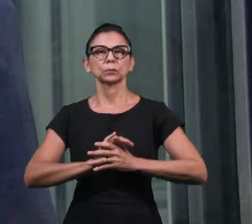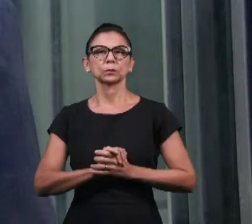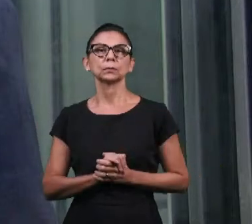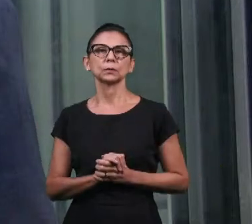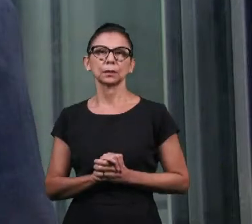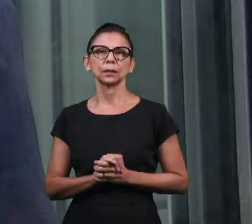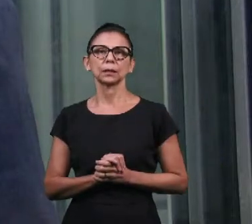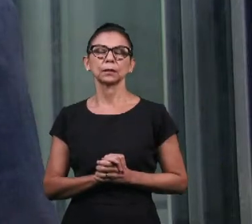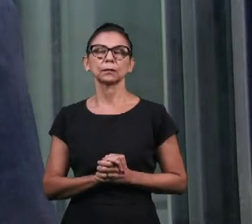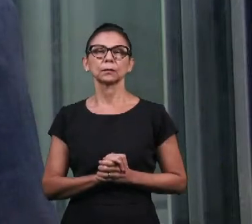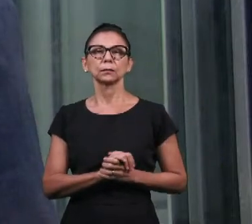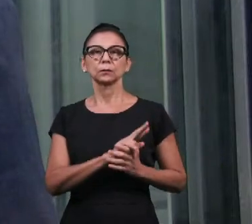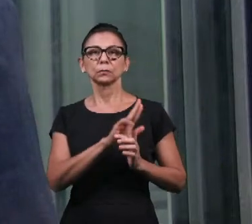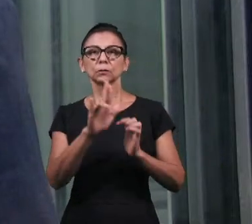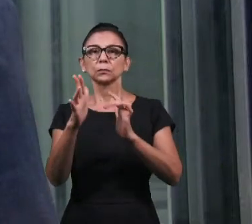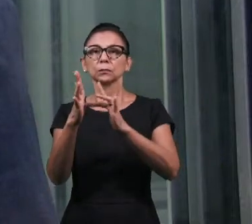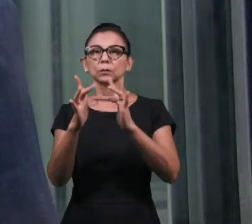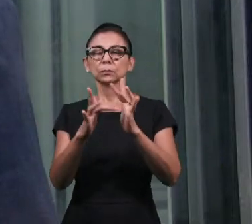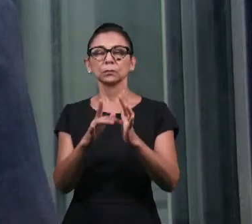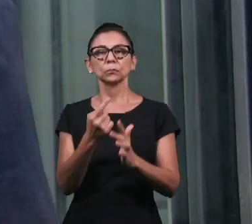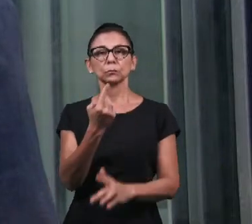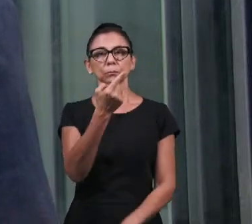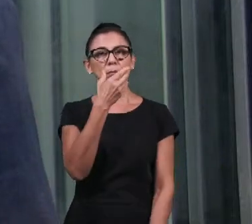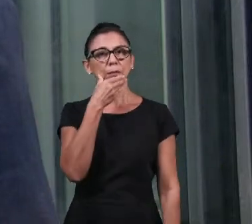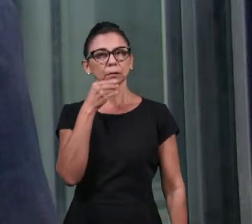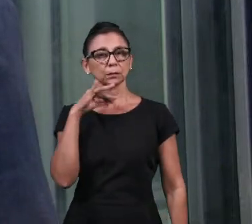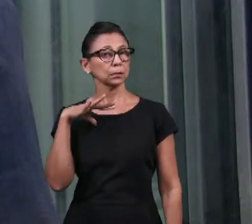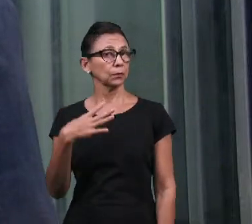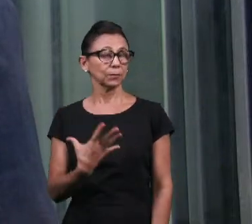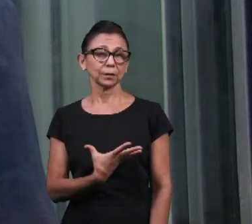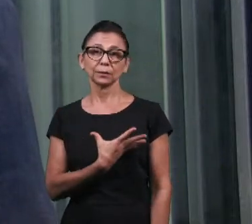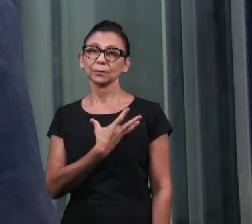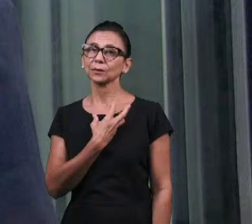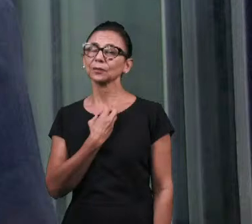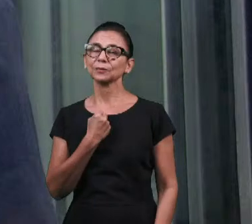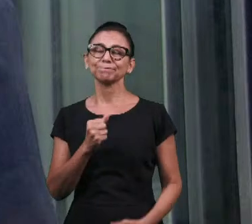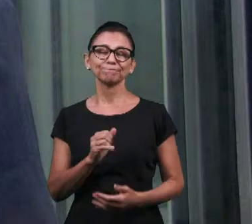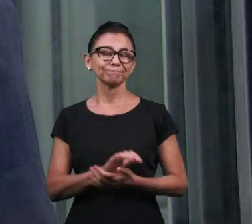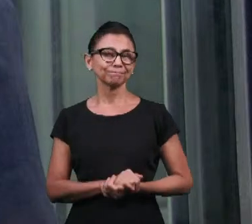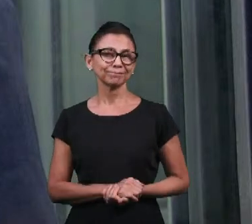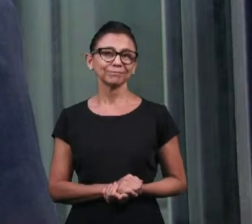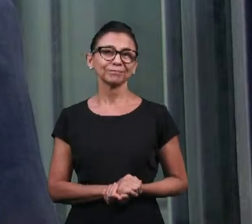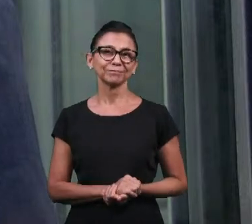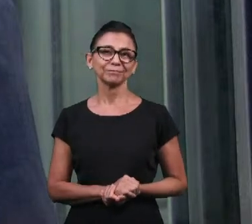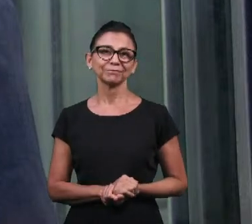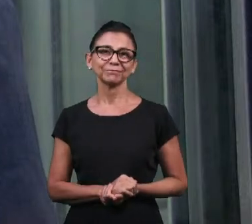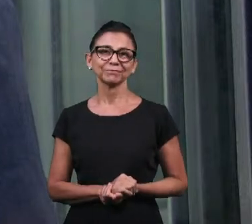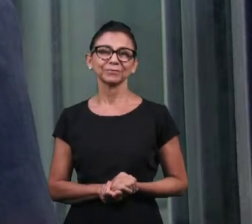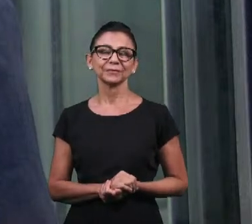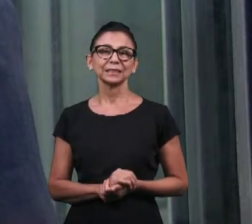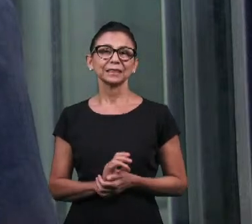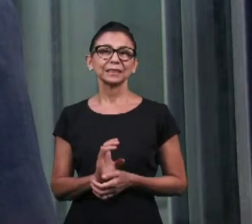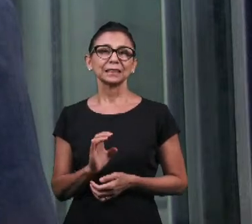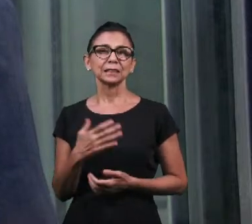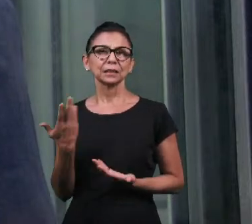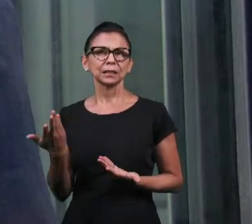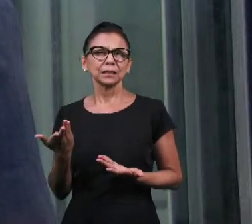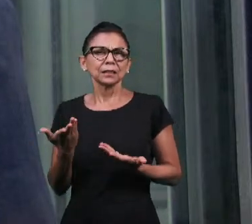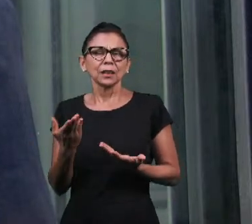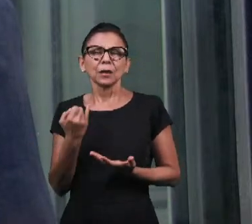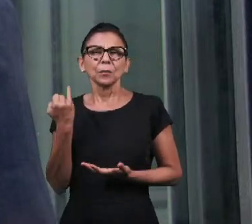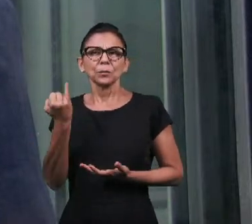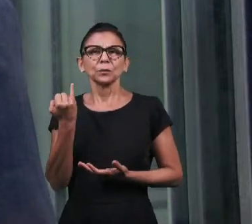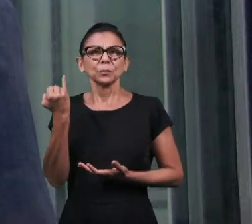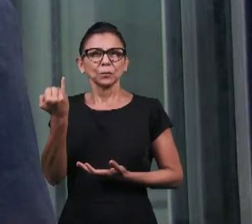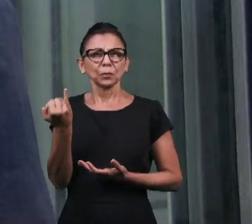nome de Jesus como seu Salvador. Acho que esse é o maior legado que nós temos, né? Essa disciplina